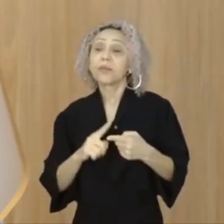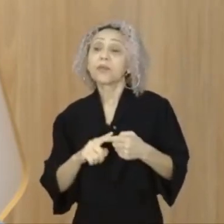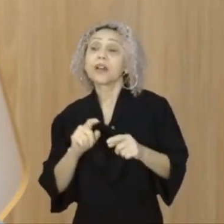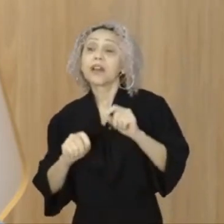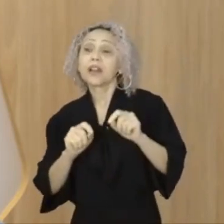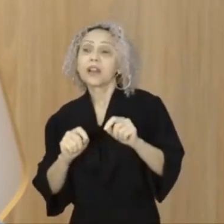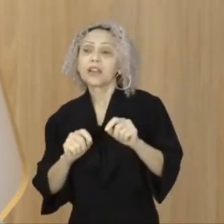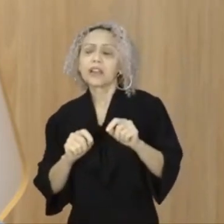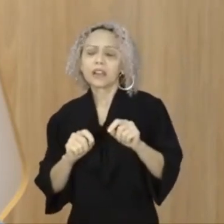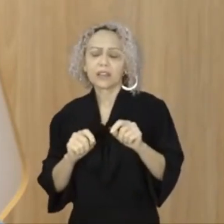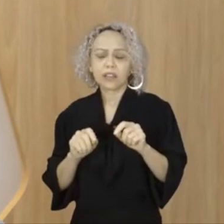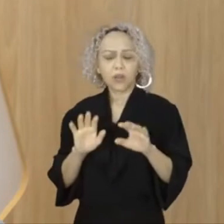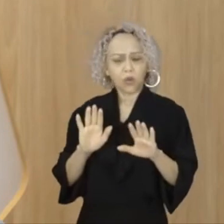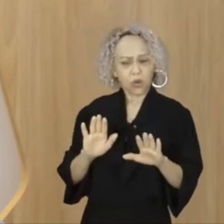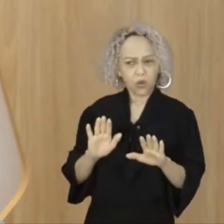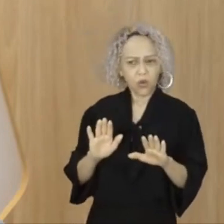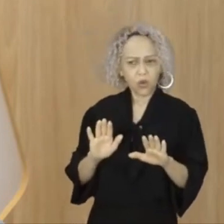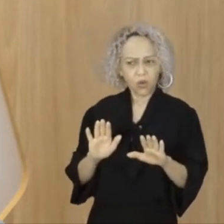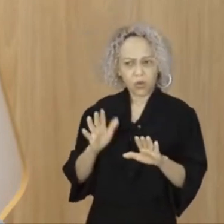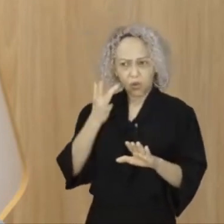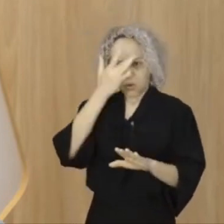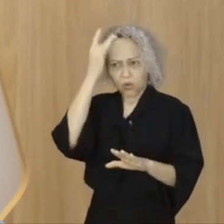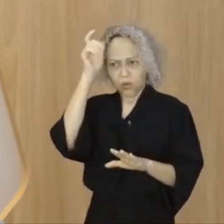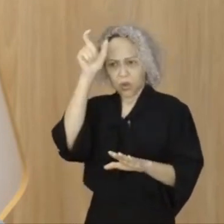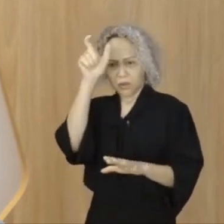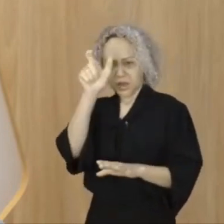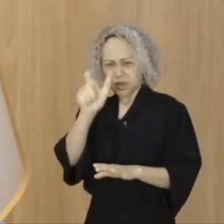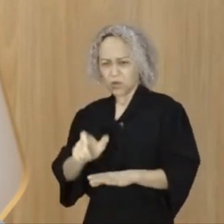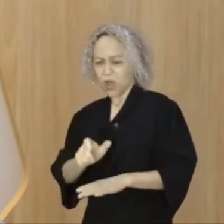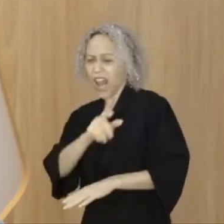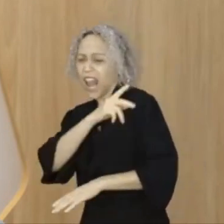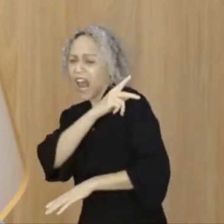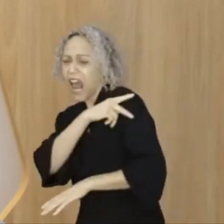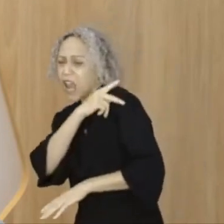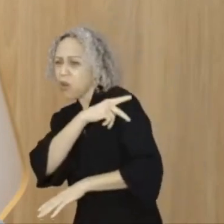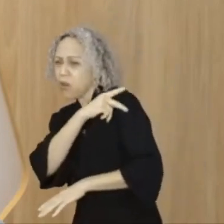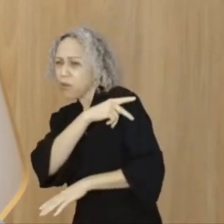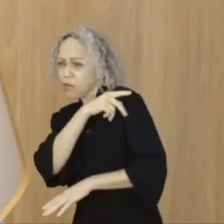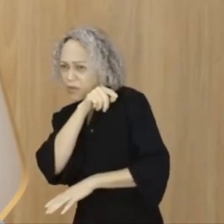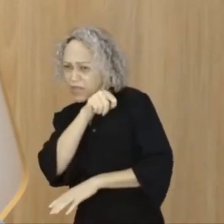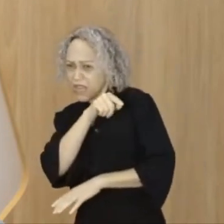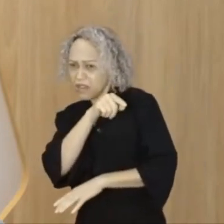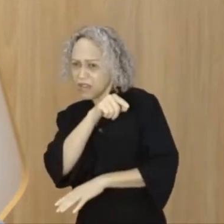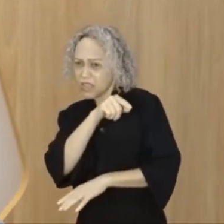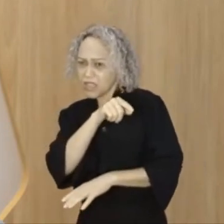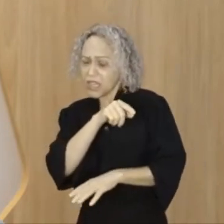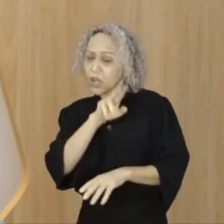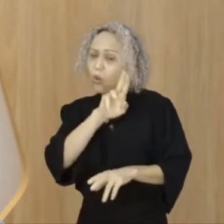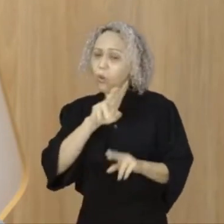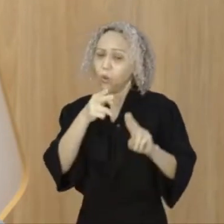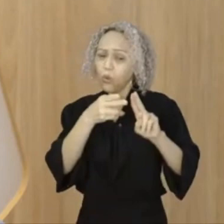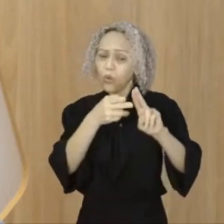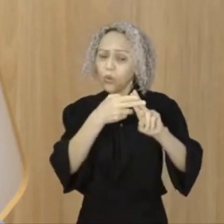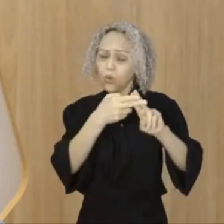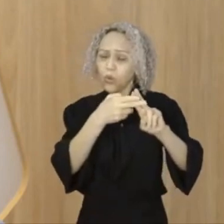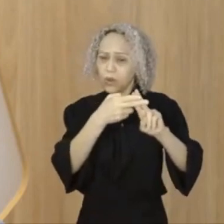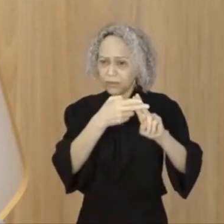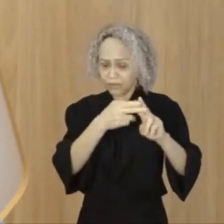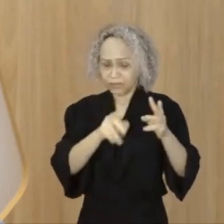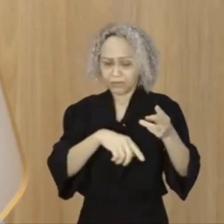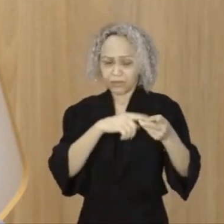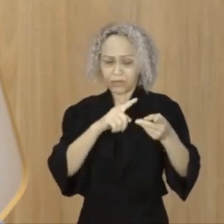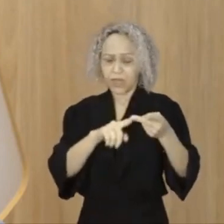justo, um cidadão lá do Piauí, que usa o sistema de saúde lá, público,